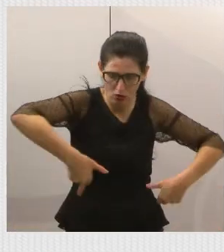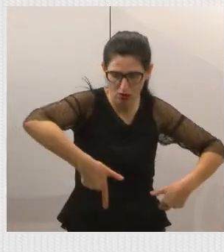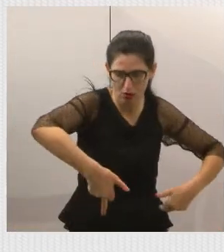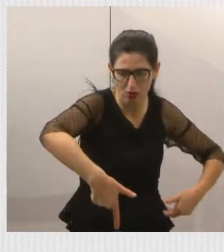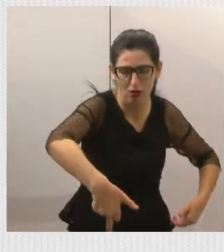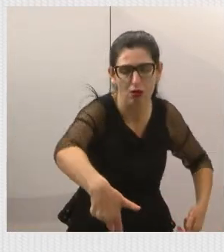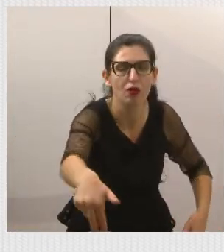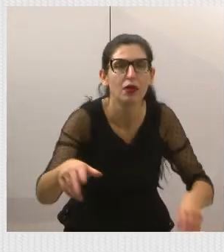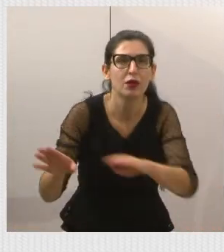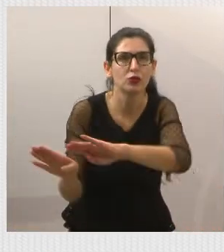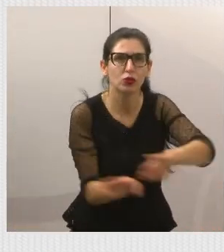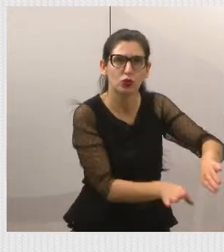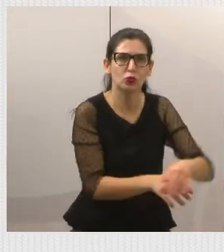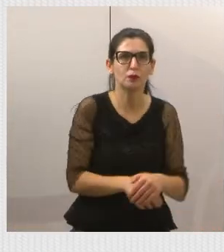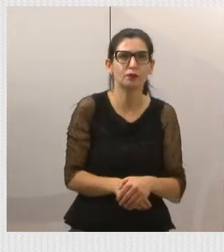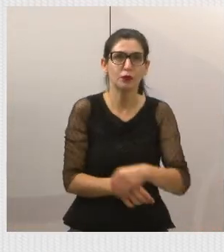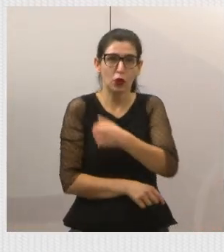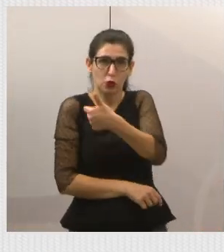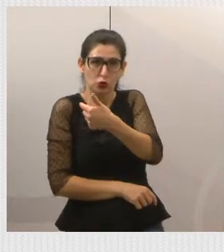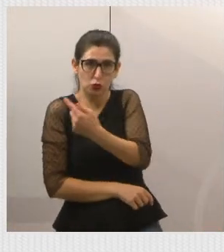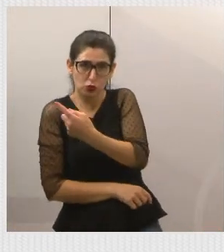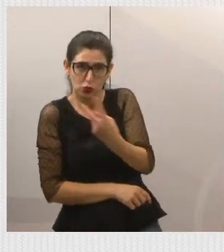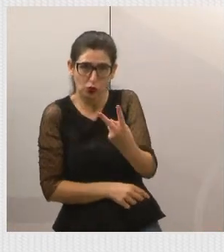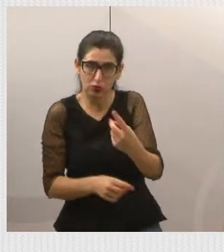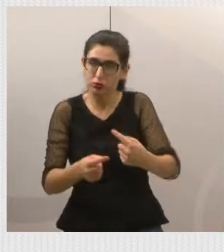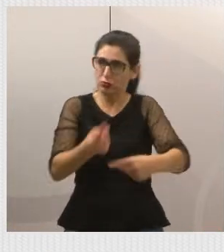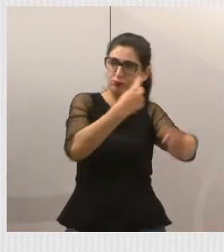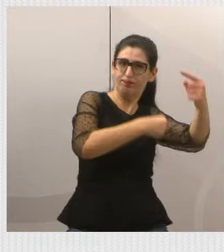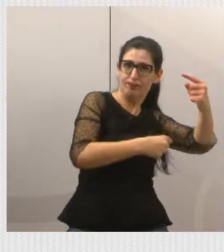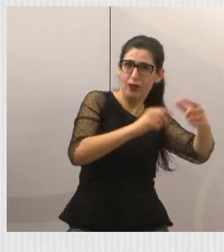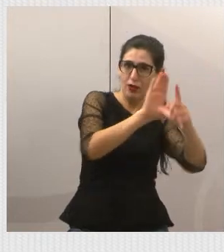a 11.300.